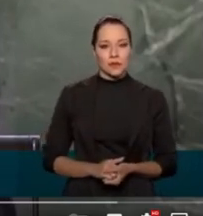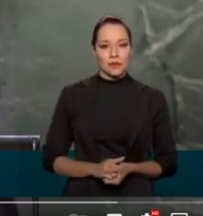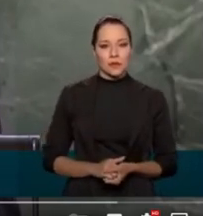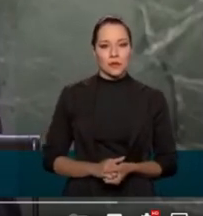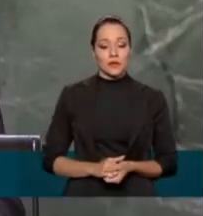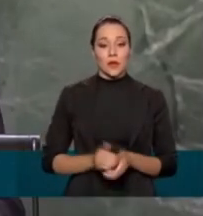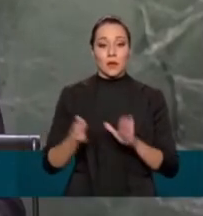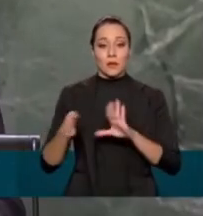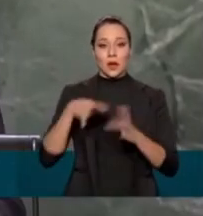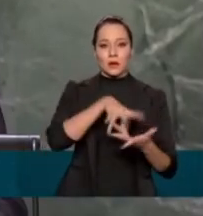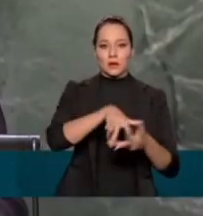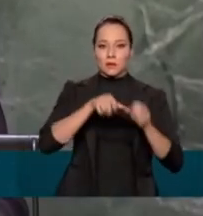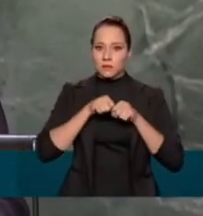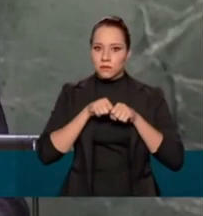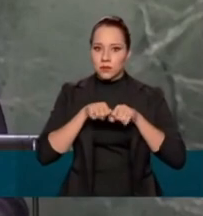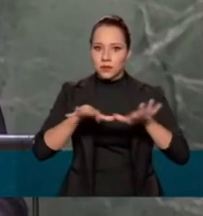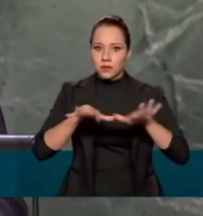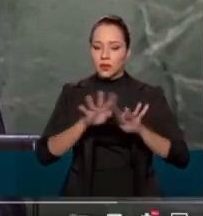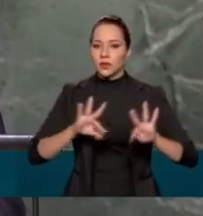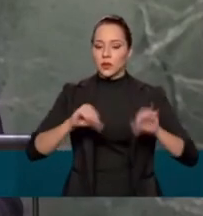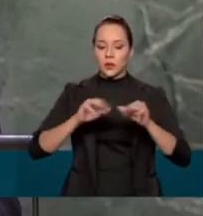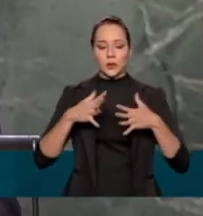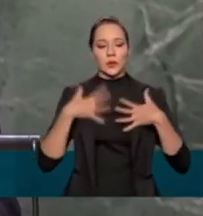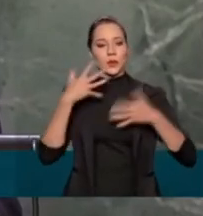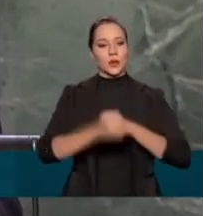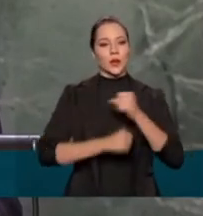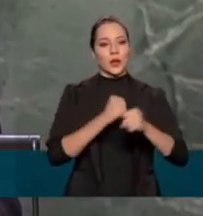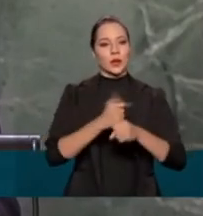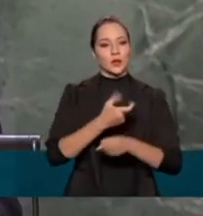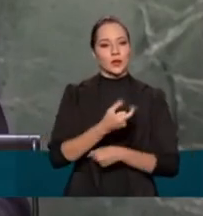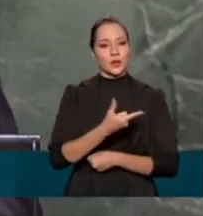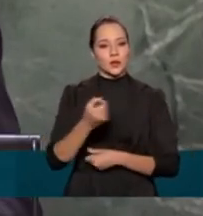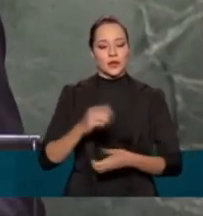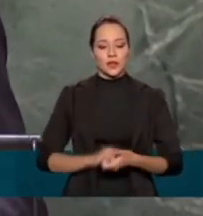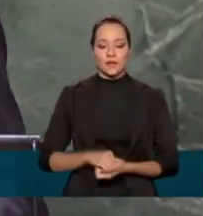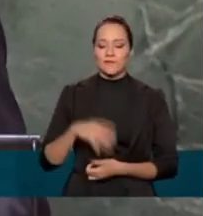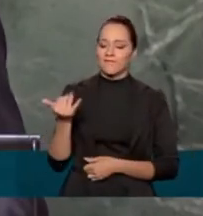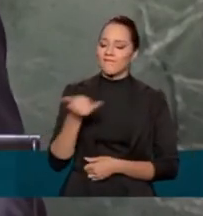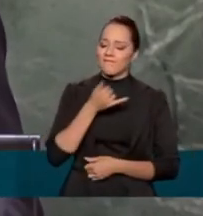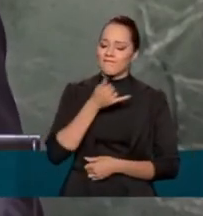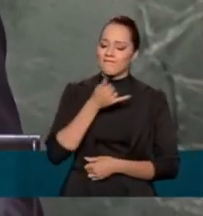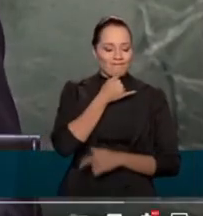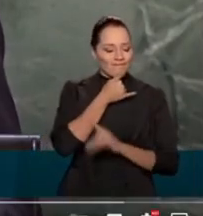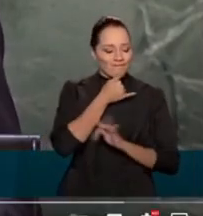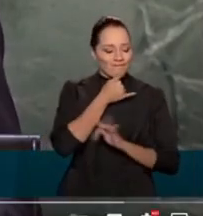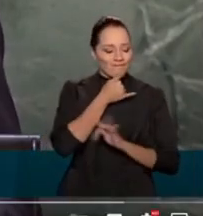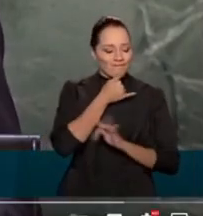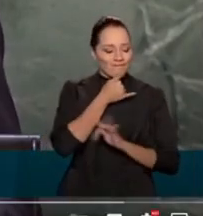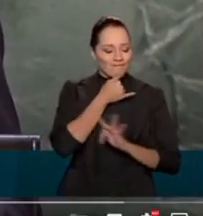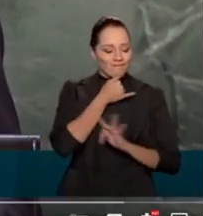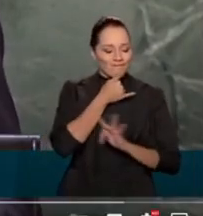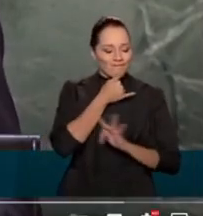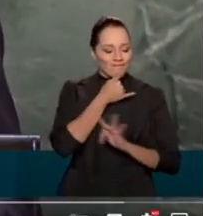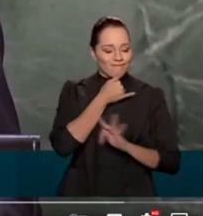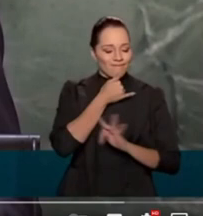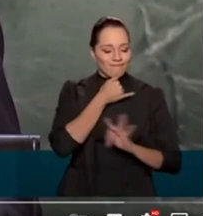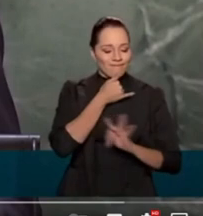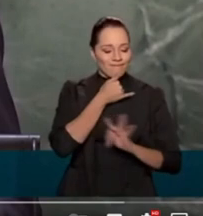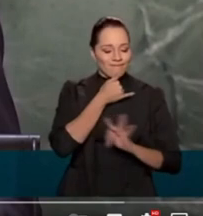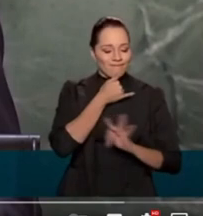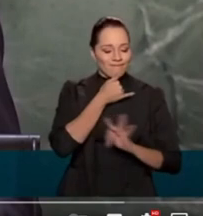e a pandemia pegou a todos de surpresa em 2020 lamentamos todas as mortes ocorridas no Brasil